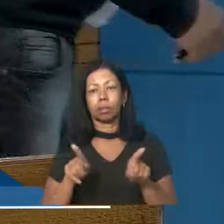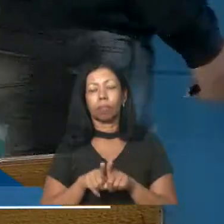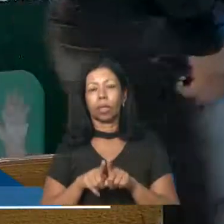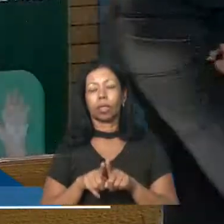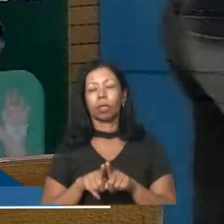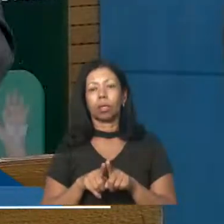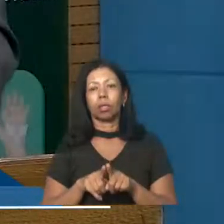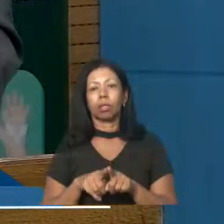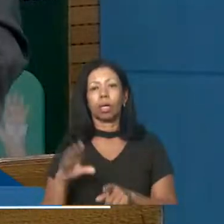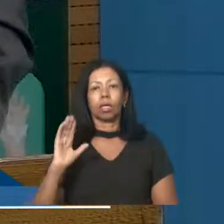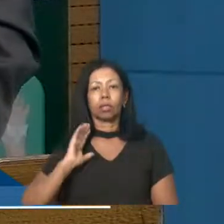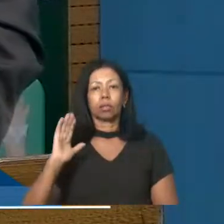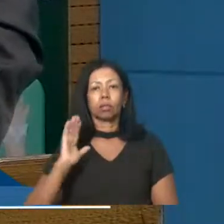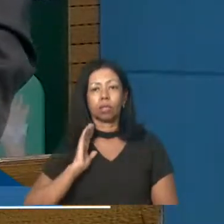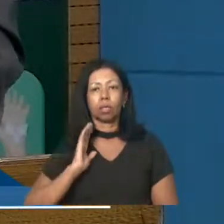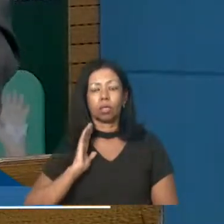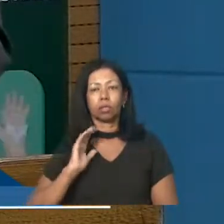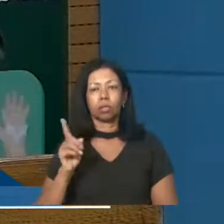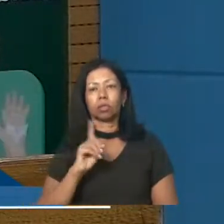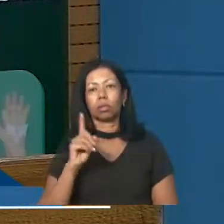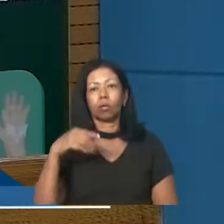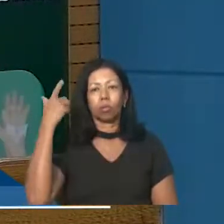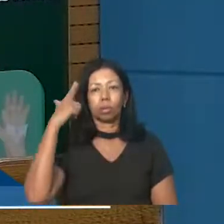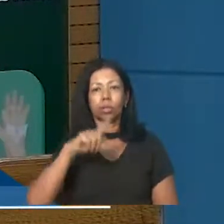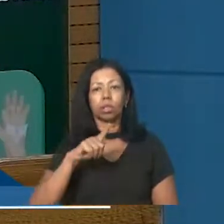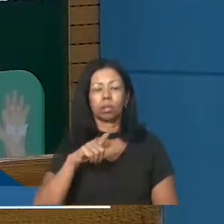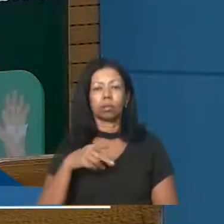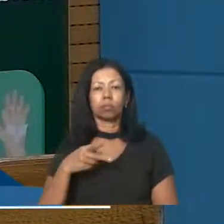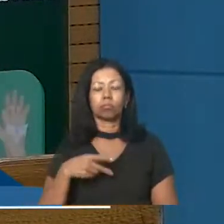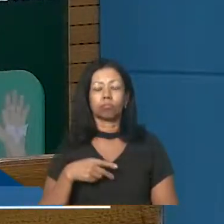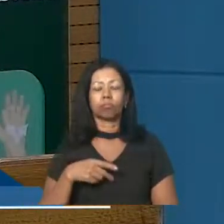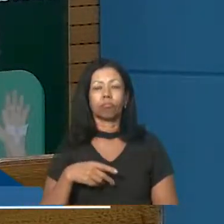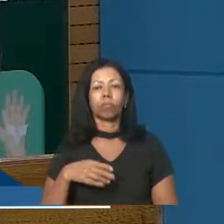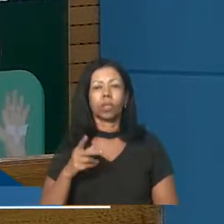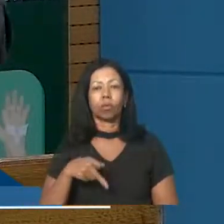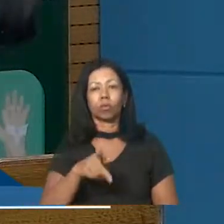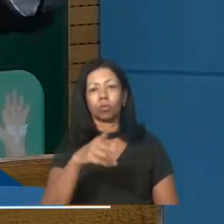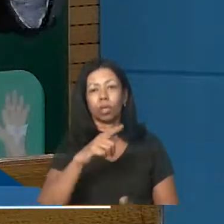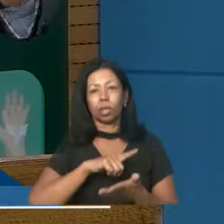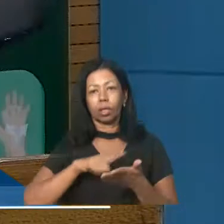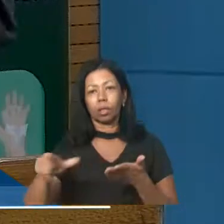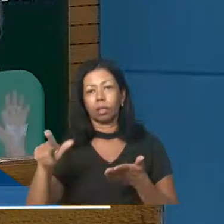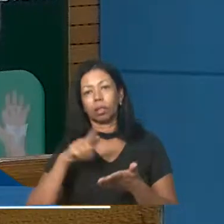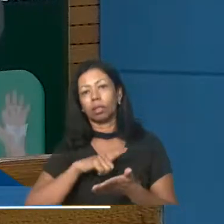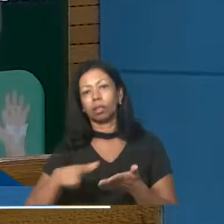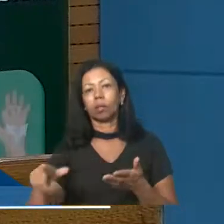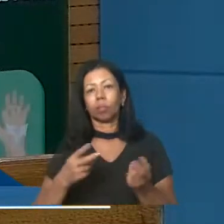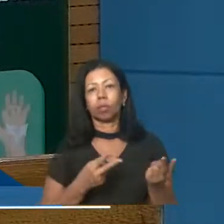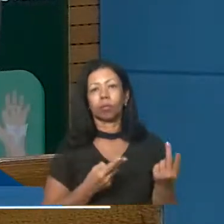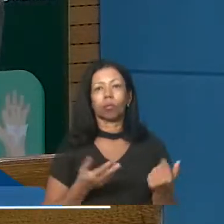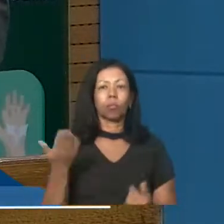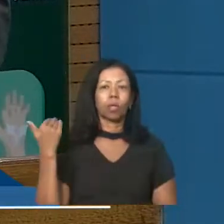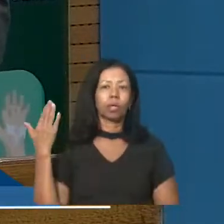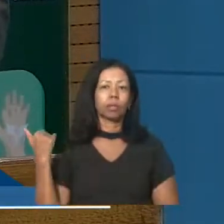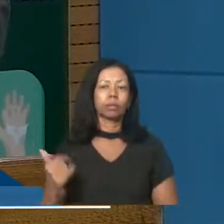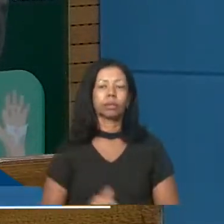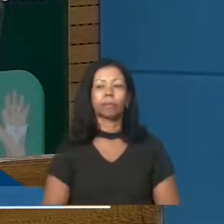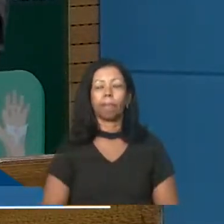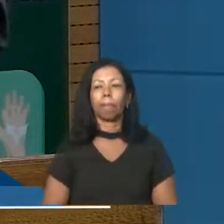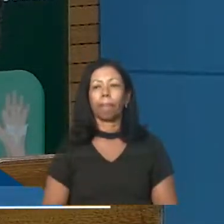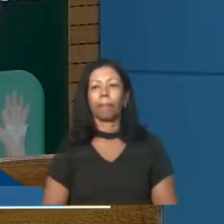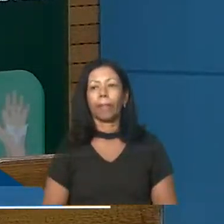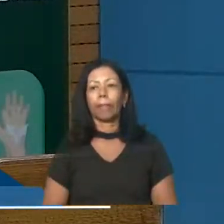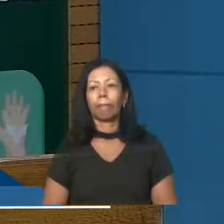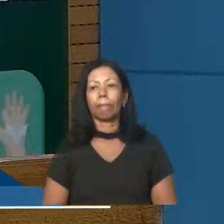que a nossa cidade não consiga manter a limpeza ideal como outrora.